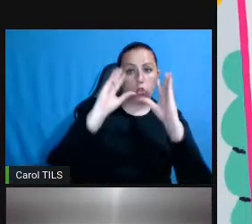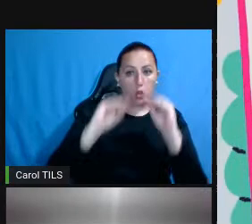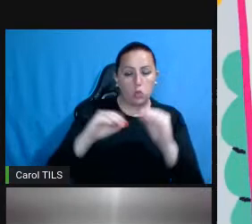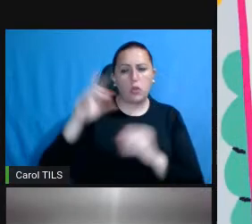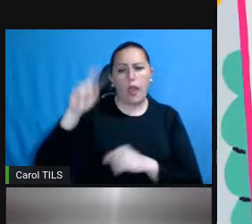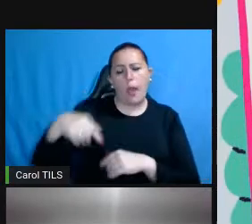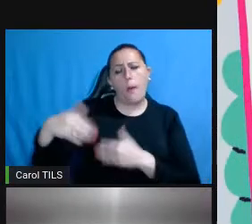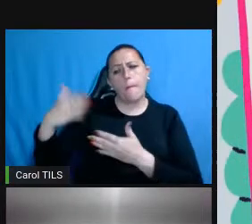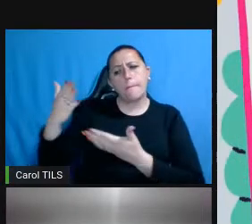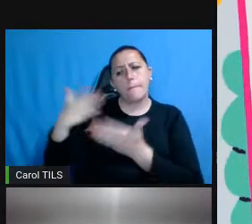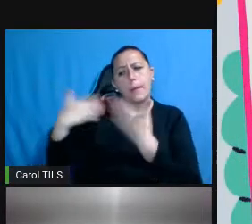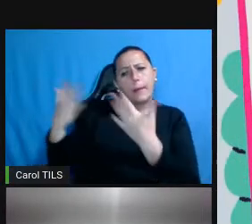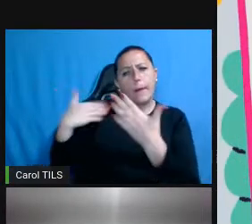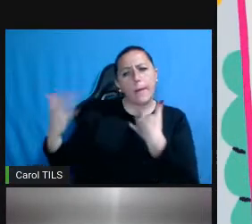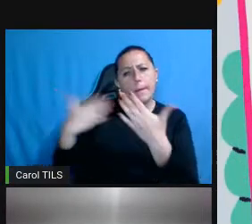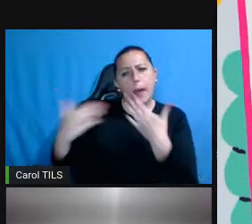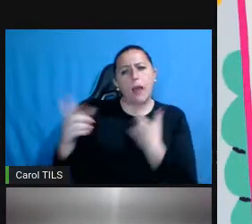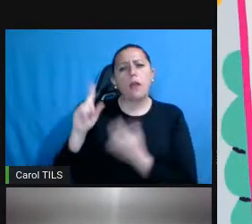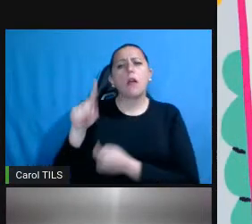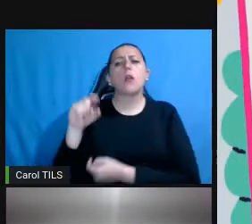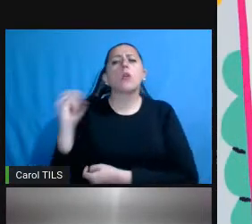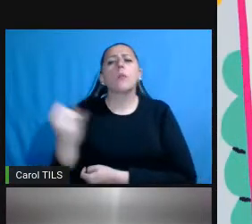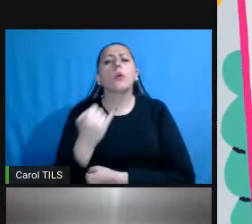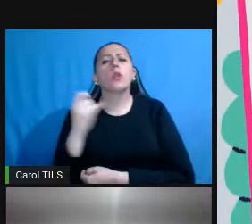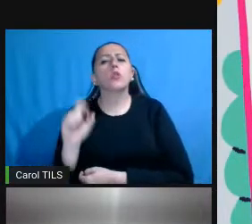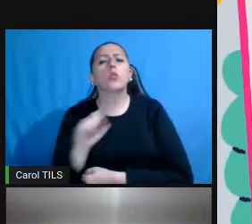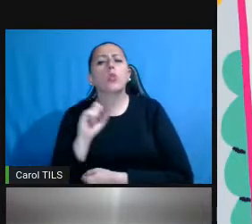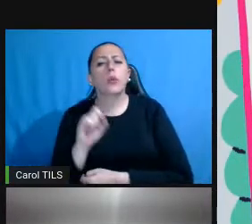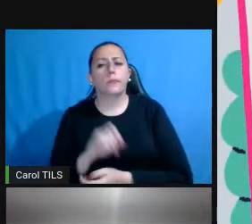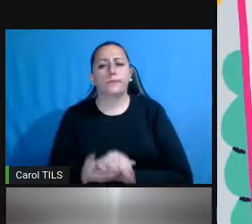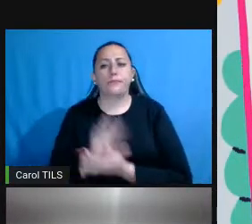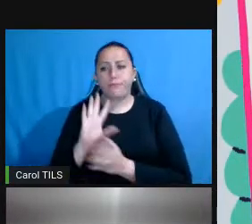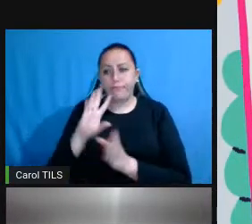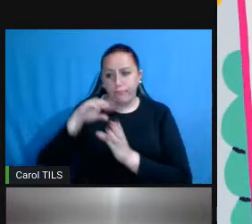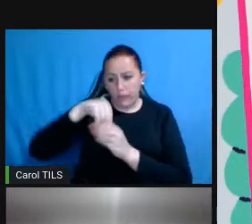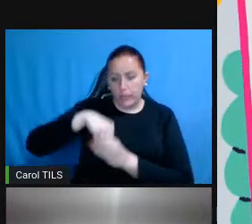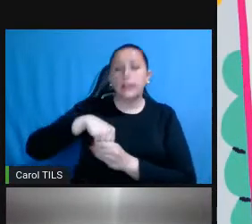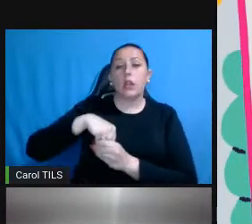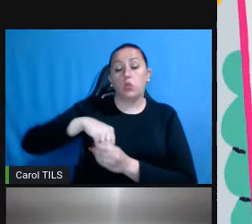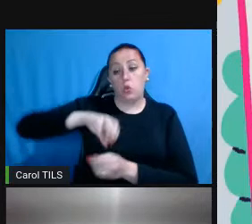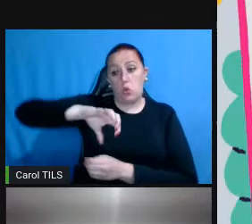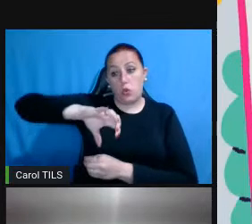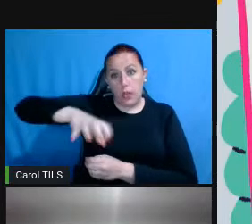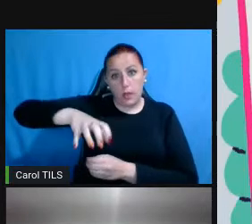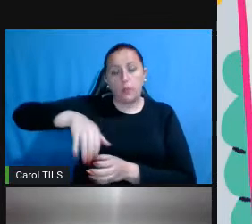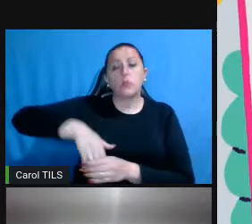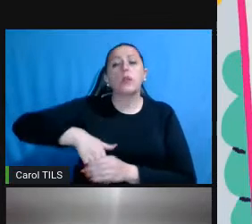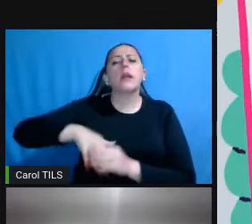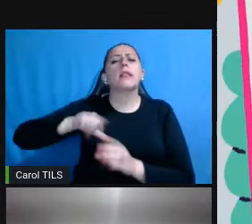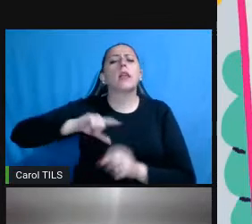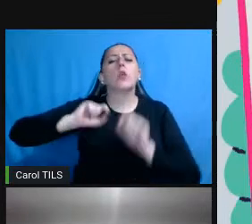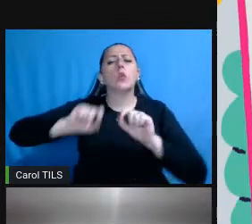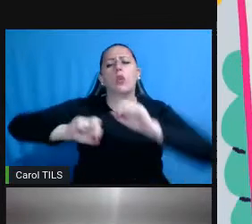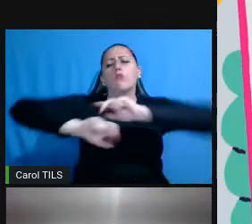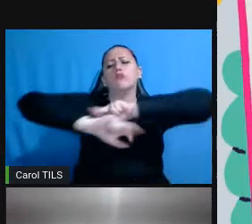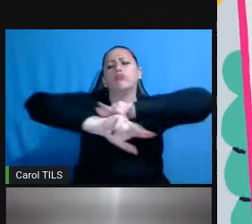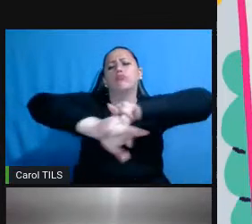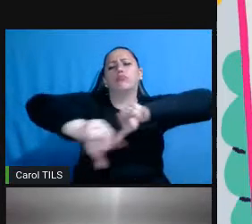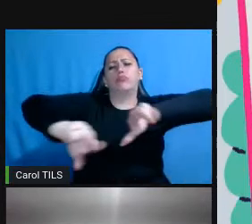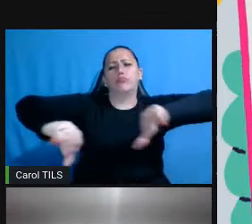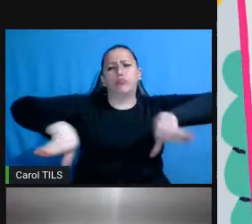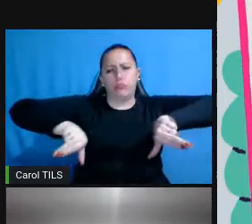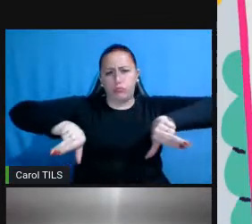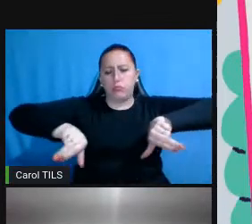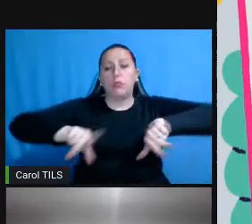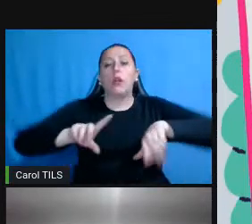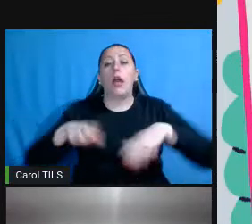bate-papo importante para o nosso campus. É um campus que respira a diversidade. E até então,